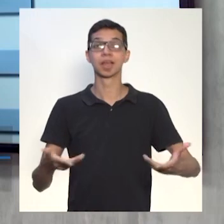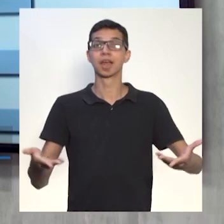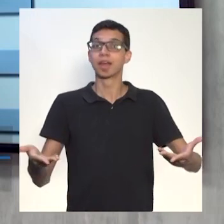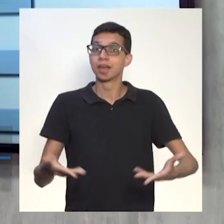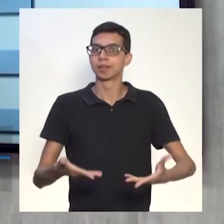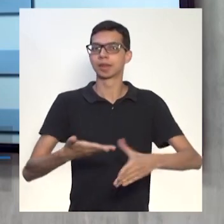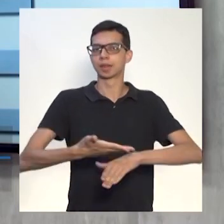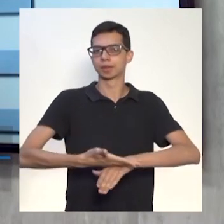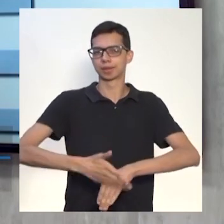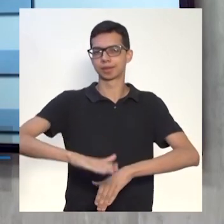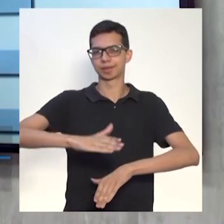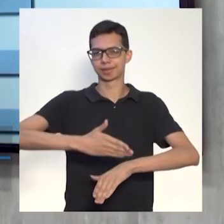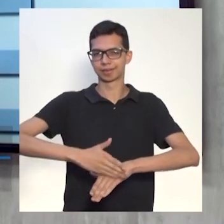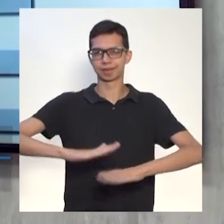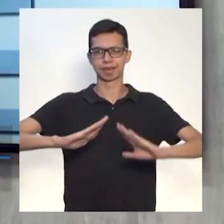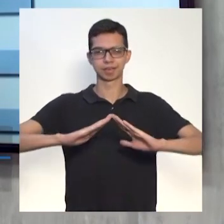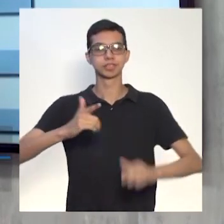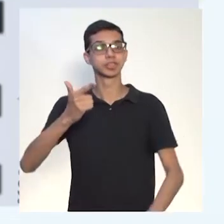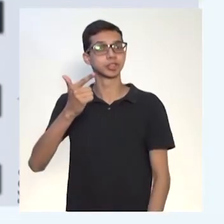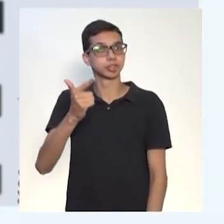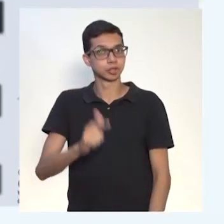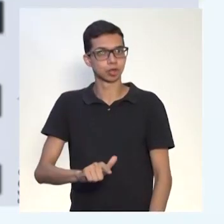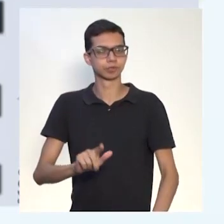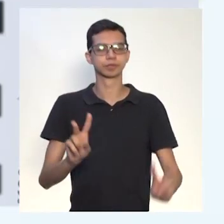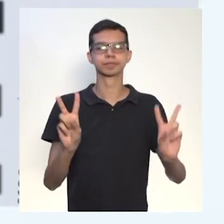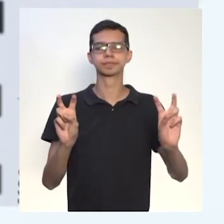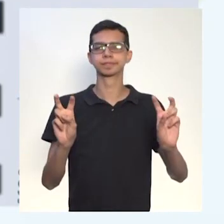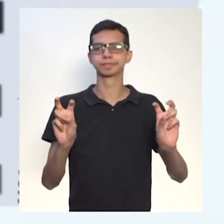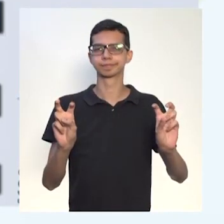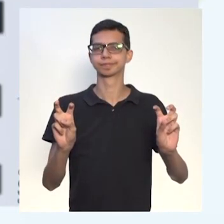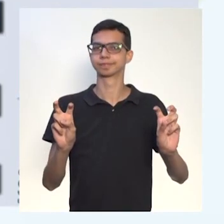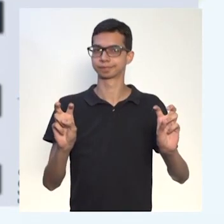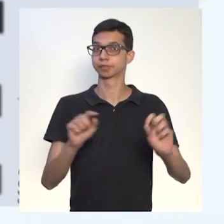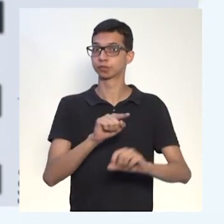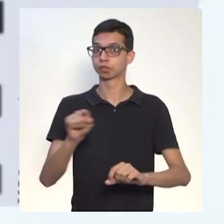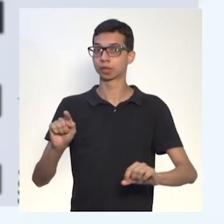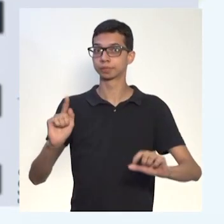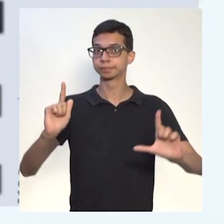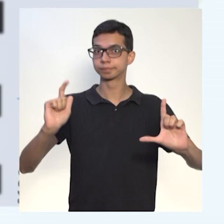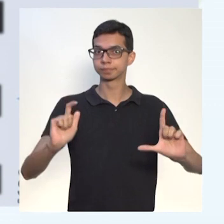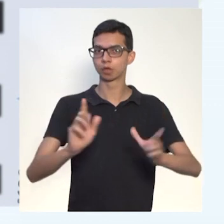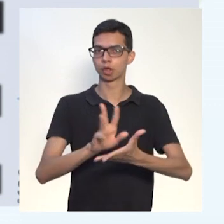em casa, mais um tema, bota na tela para printar.